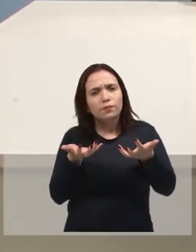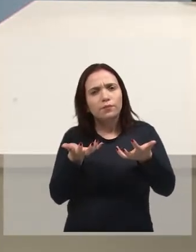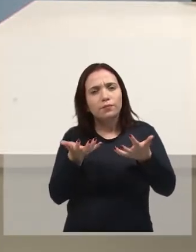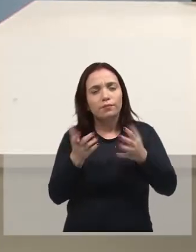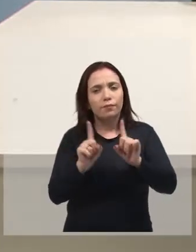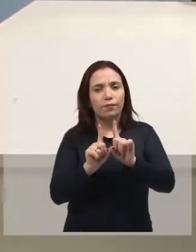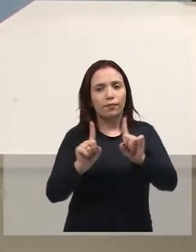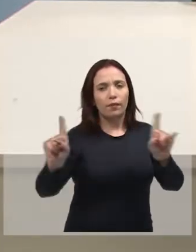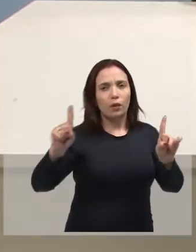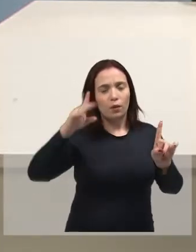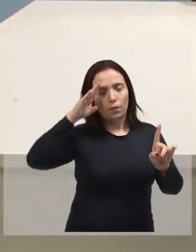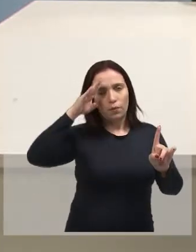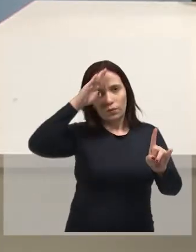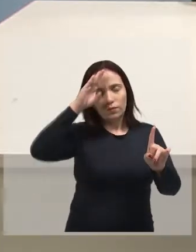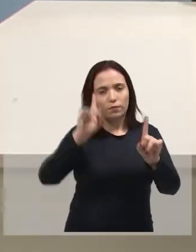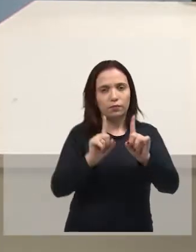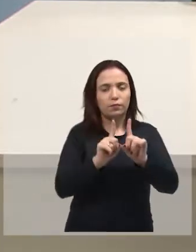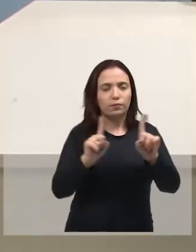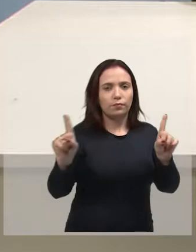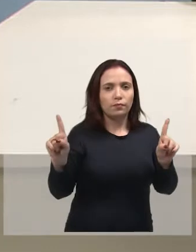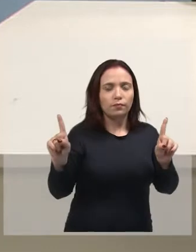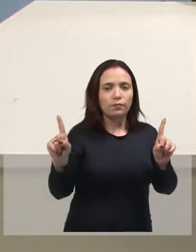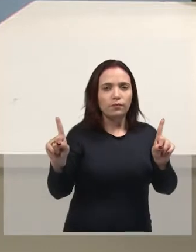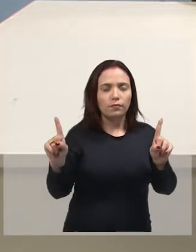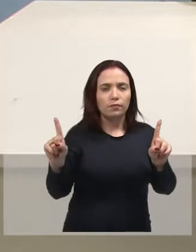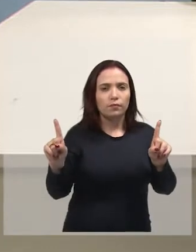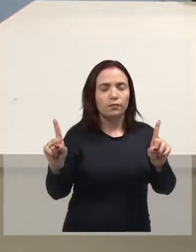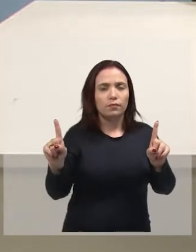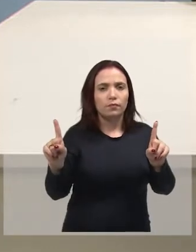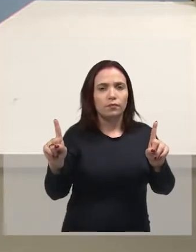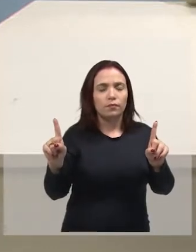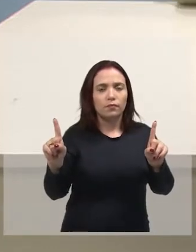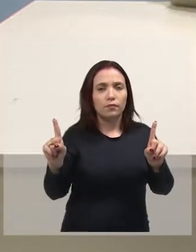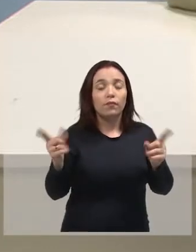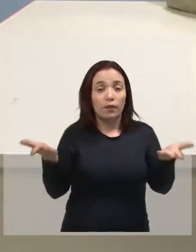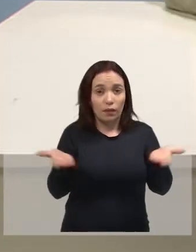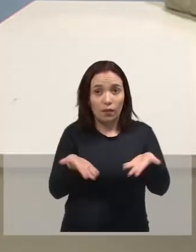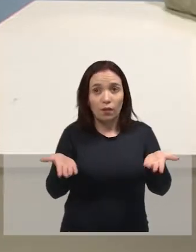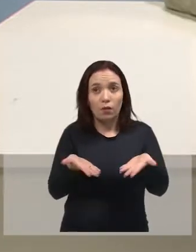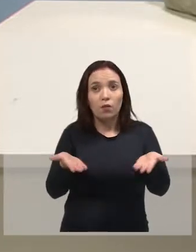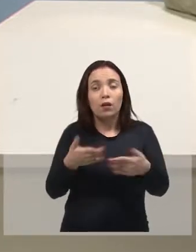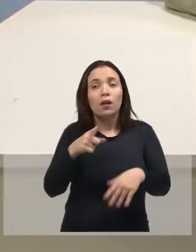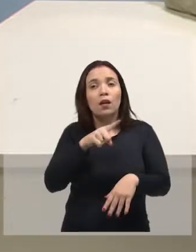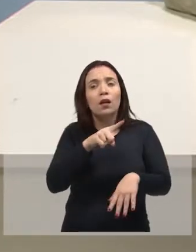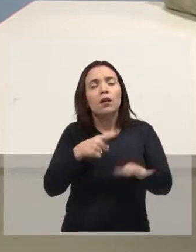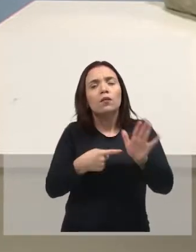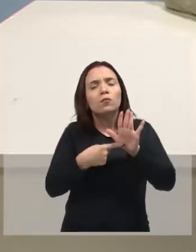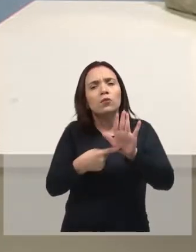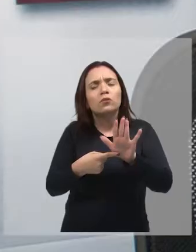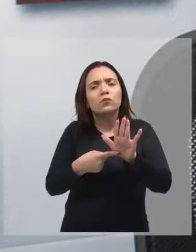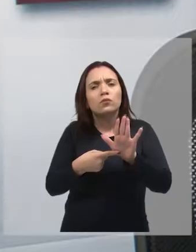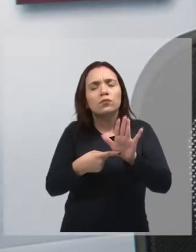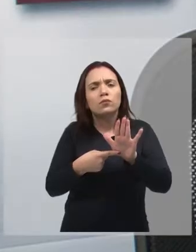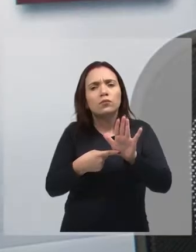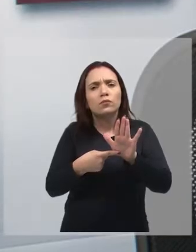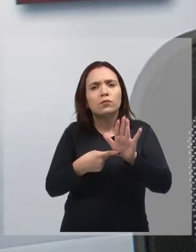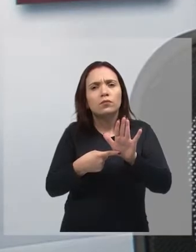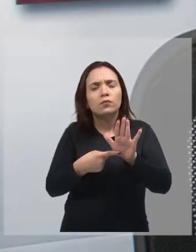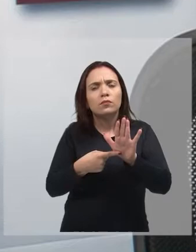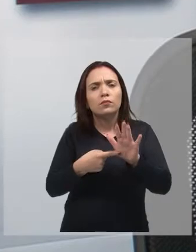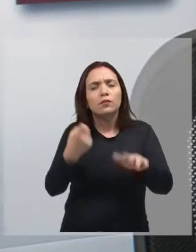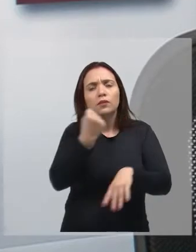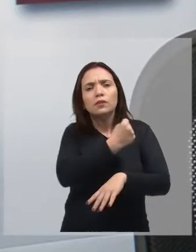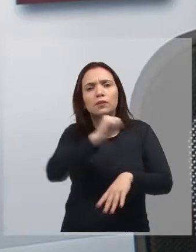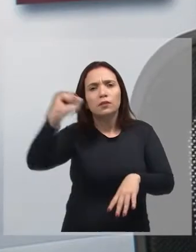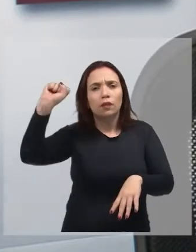se distanciar das pautas negativas. E você tem uma ideia, nessa semana ele foi literalmente